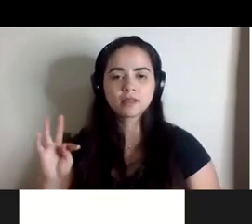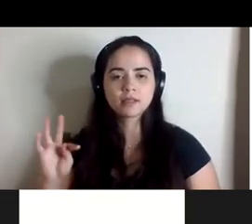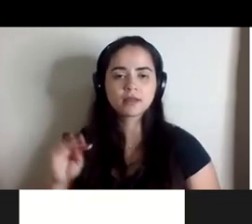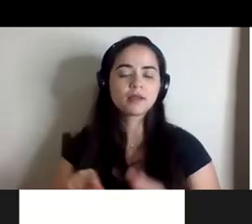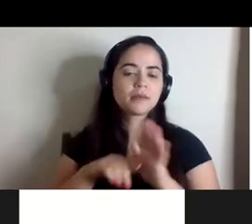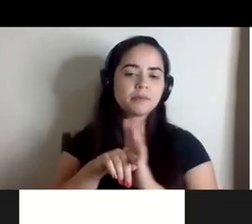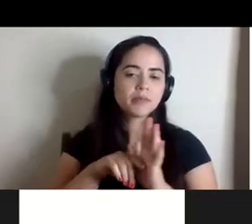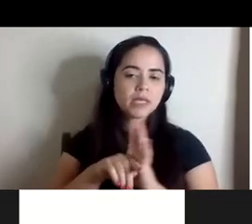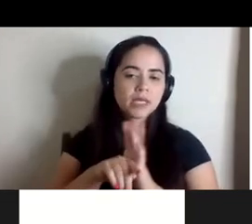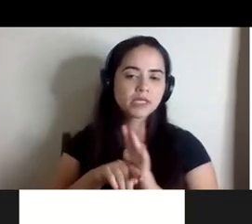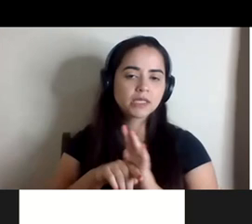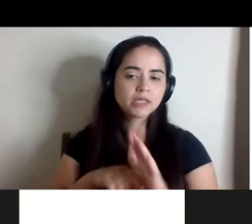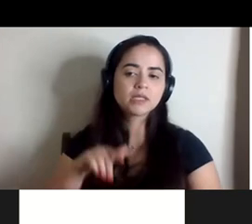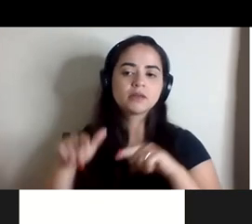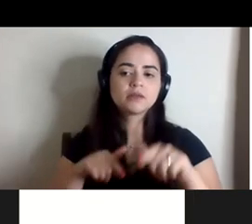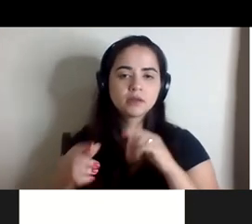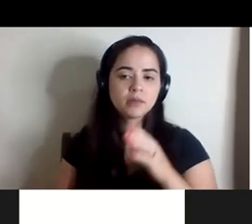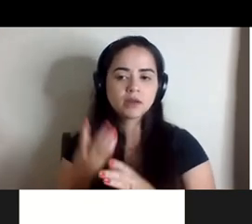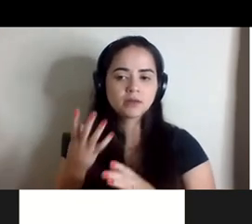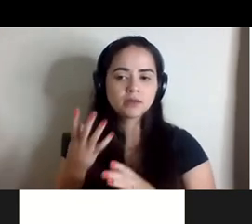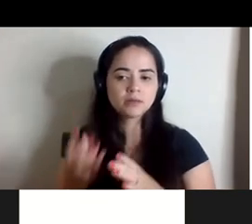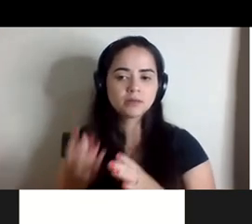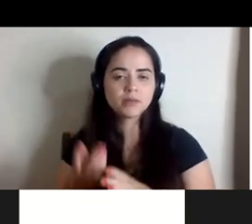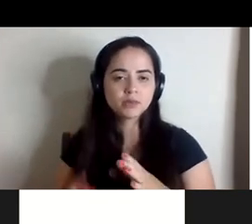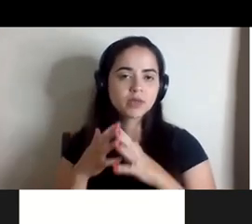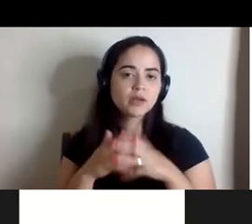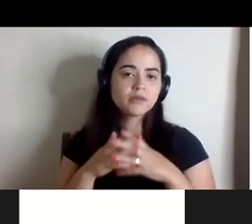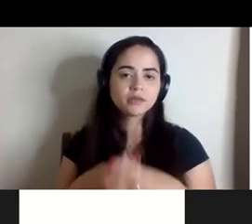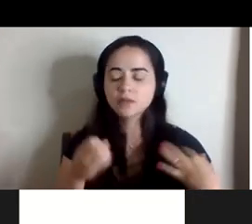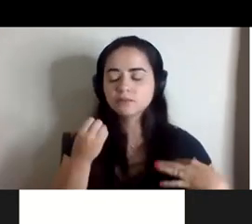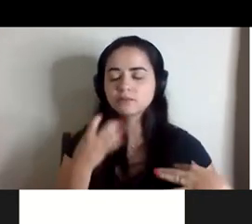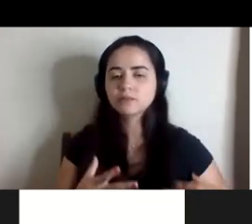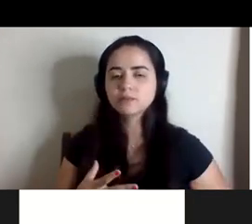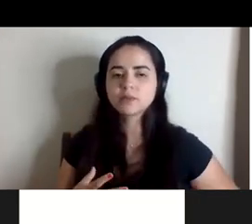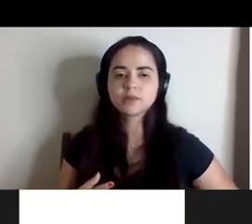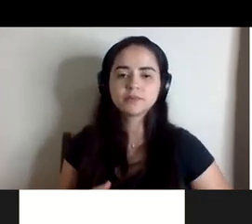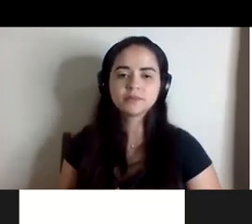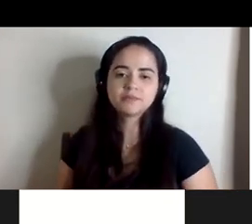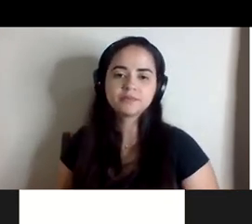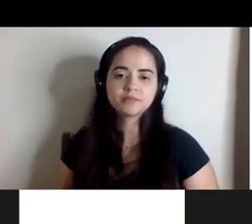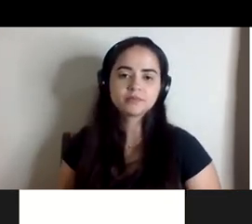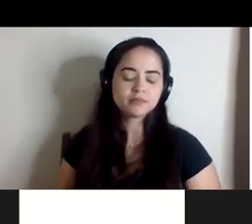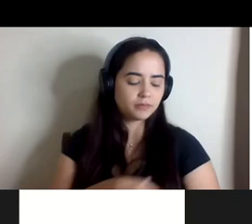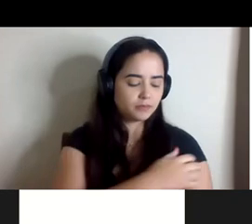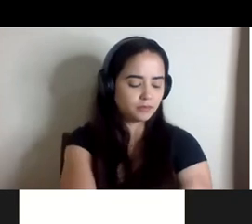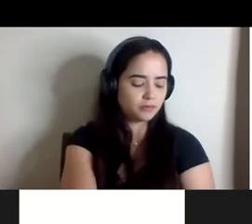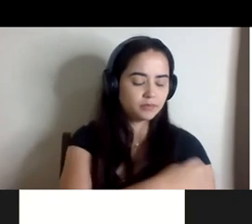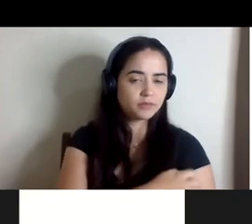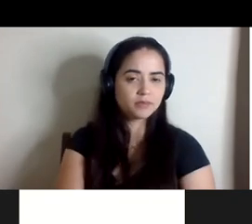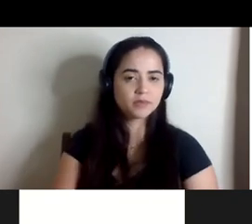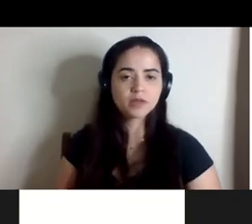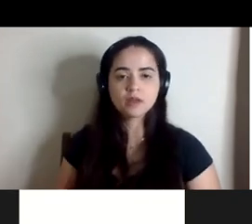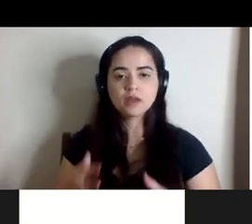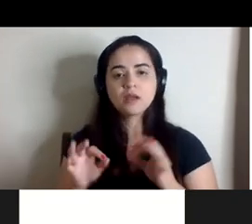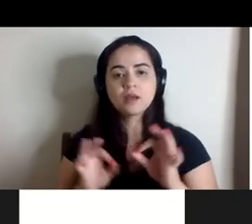tem produzido, os trabalhos que tem produzido, eu acho que a reflexão do Rodrigo, ela contribui muito, né, para